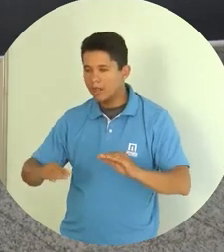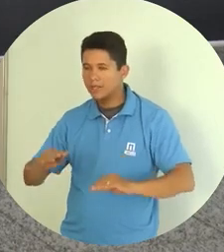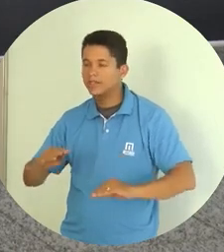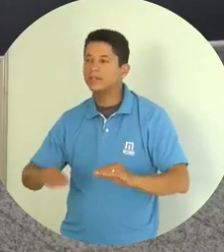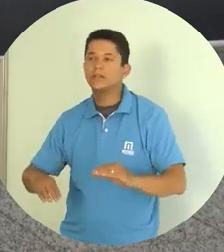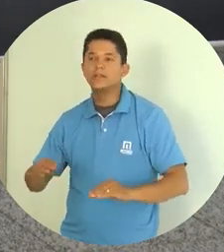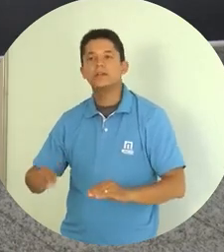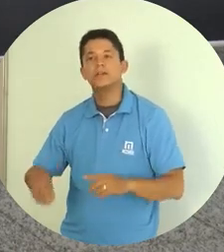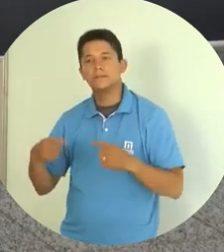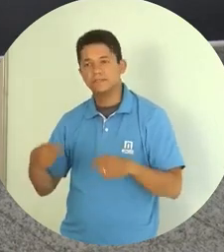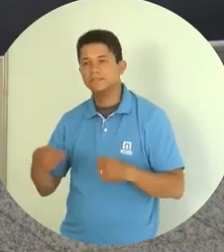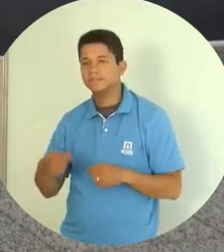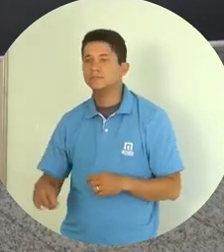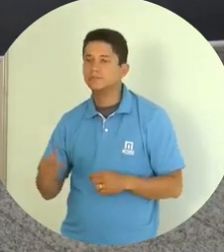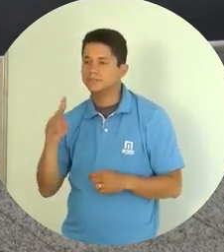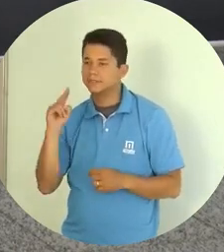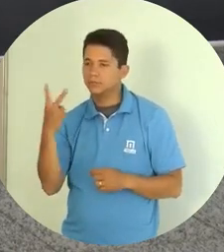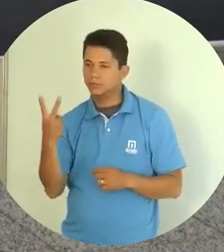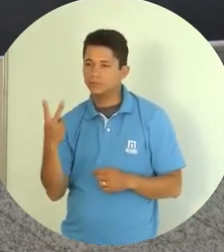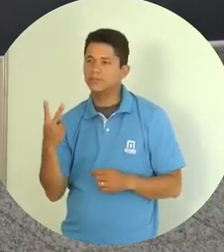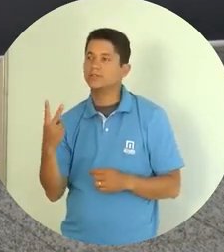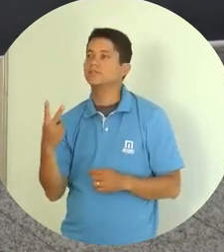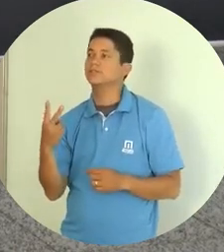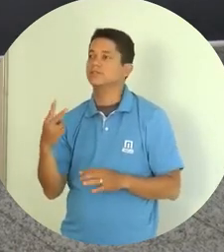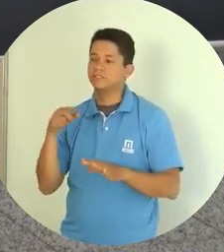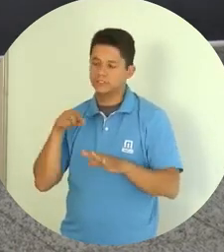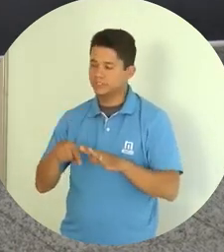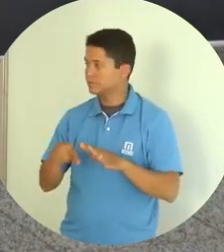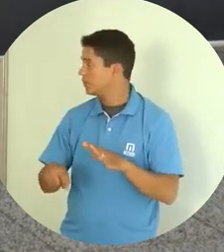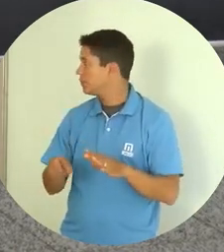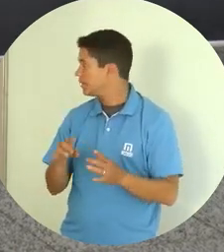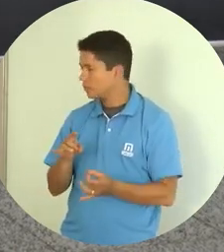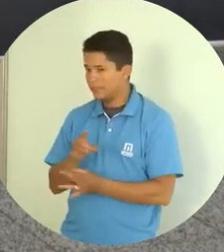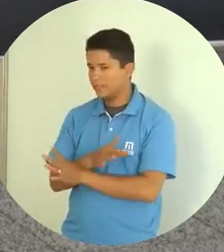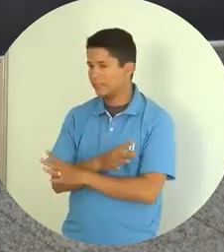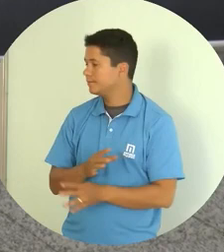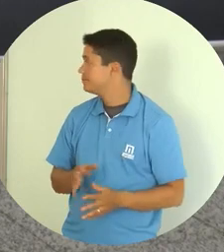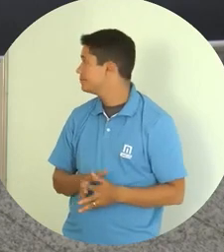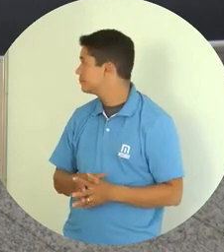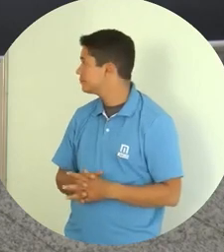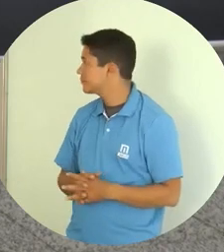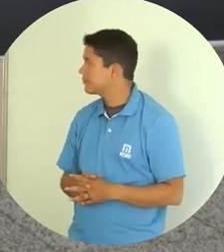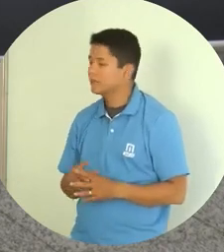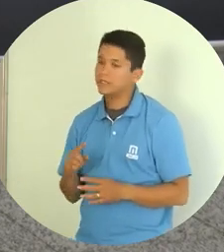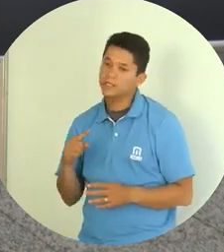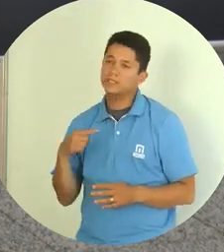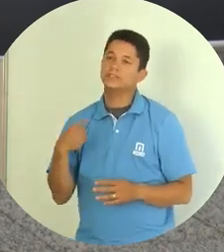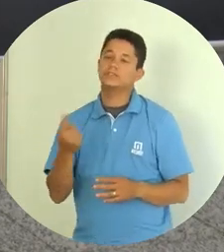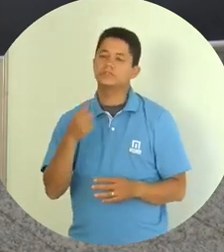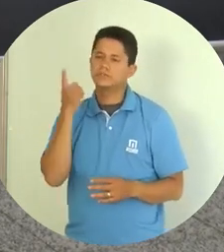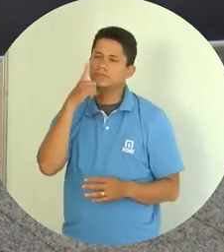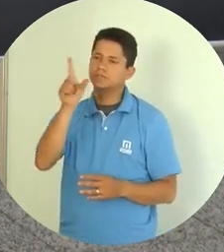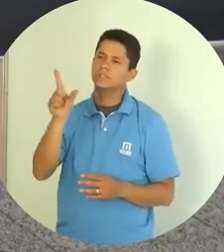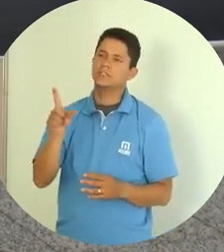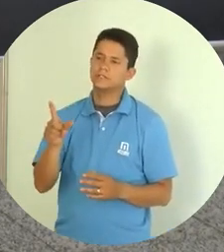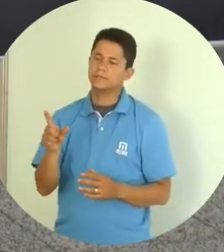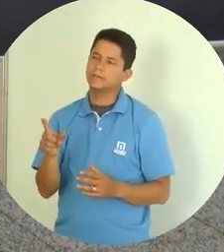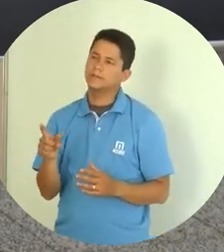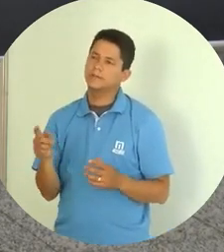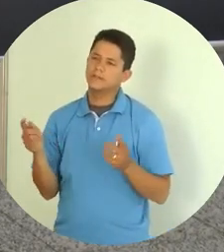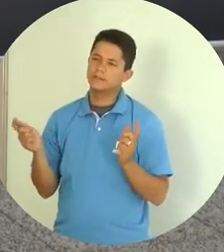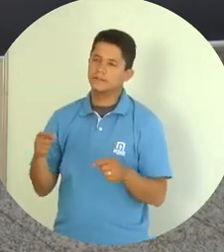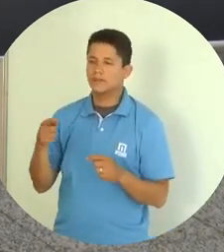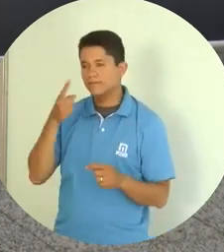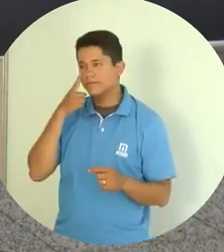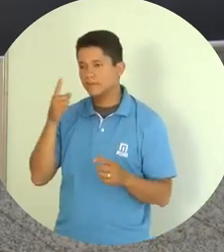segunda fase de injeção para complementar a estaca. E com isso a gente consegue estimar um pouco o